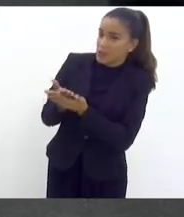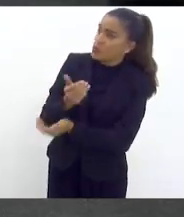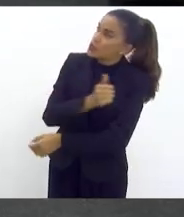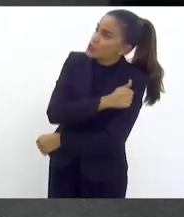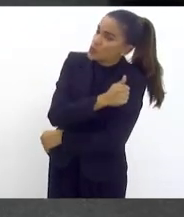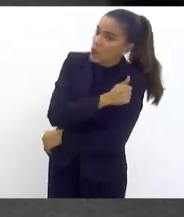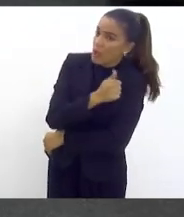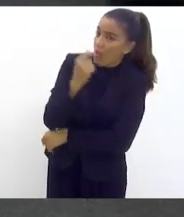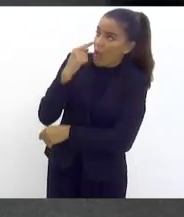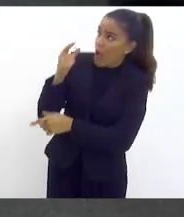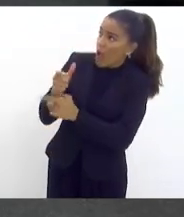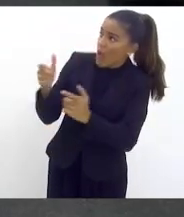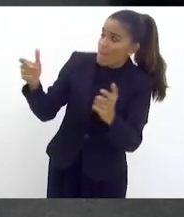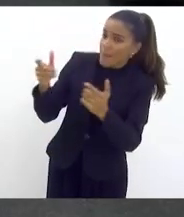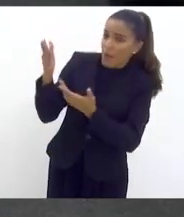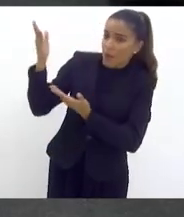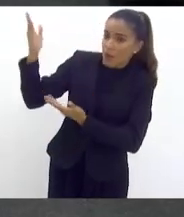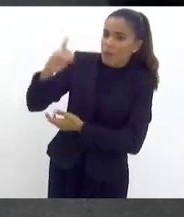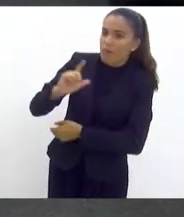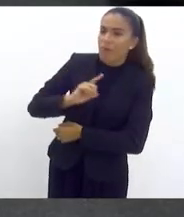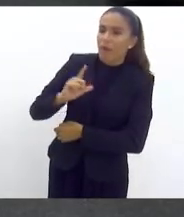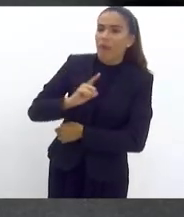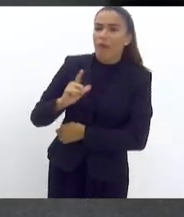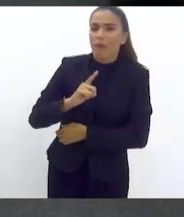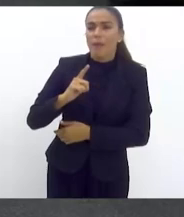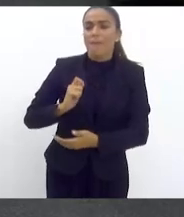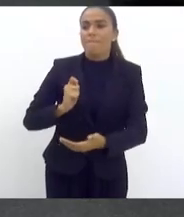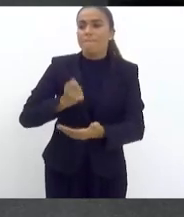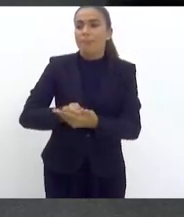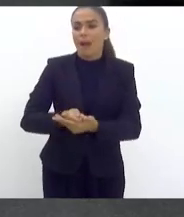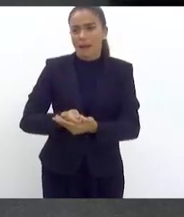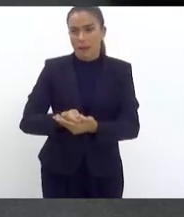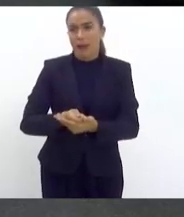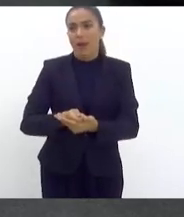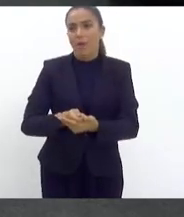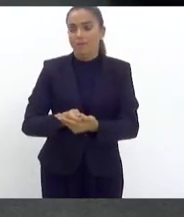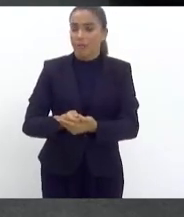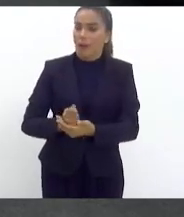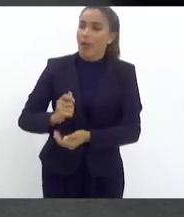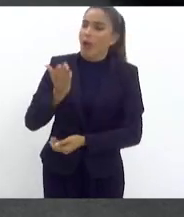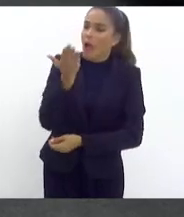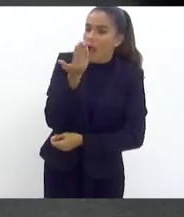notar, senhora presidenta, têm aí que pagar desses recursos